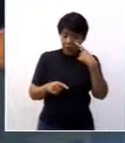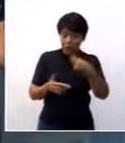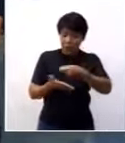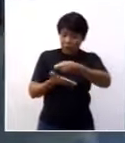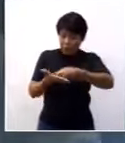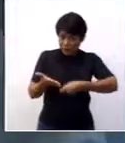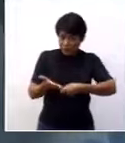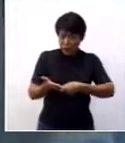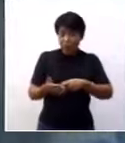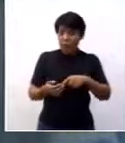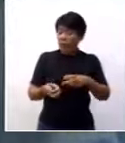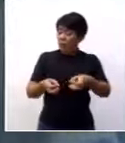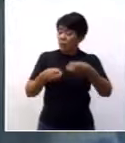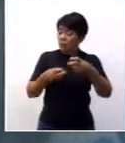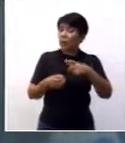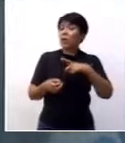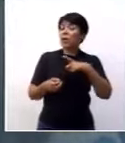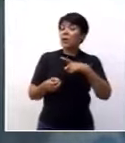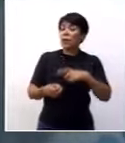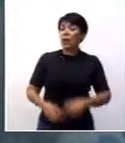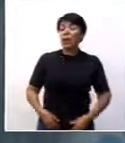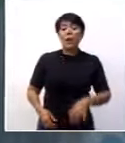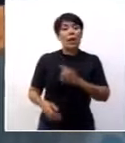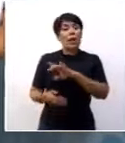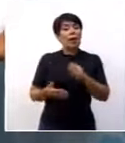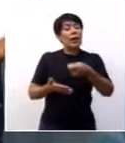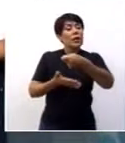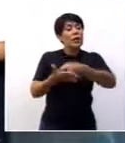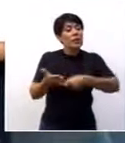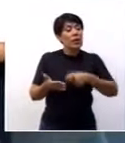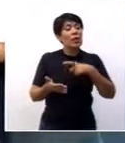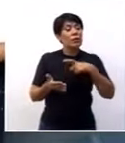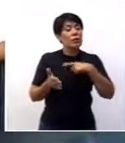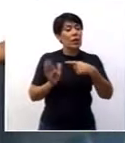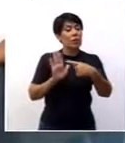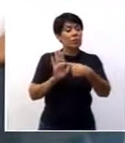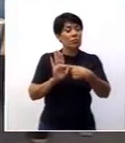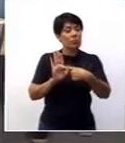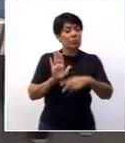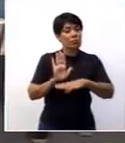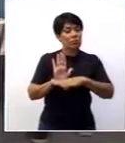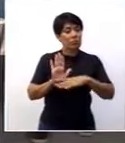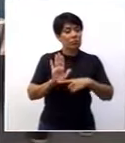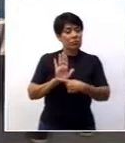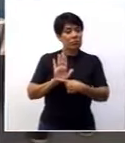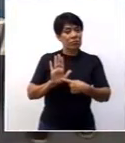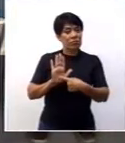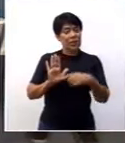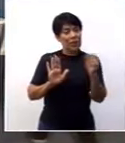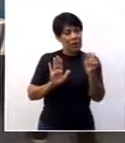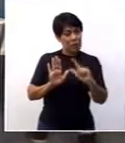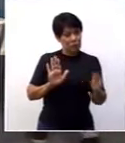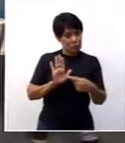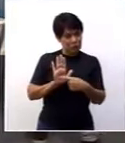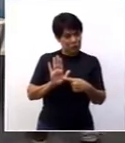ver que tem, para todos eles, a indicação, aqui embaixo, azulzinho,